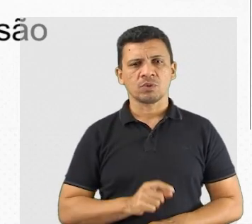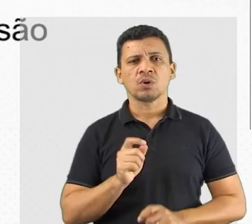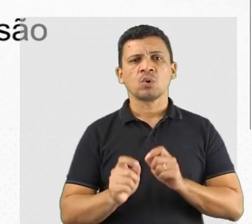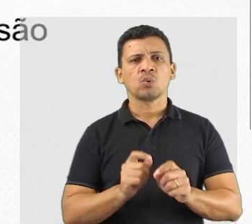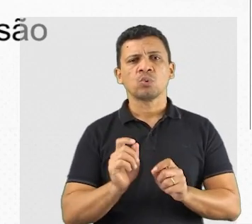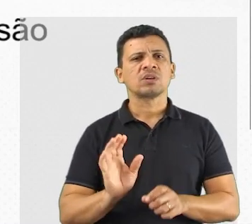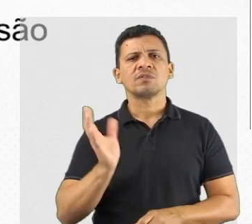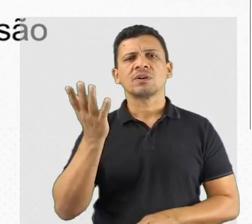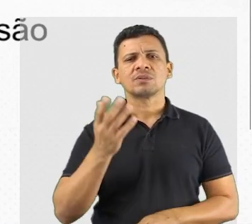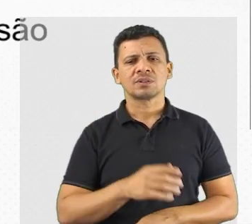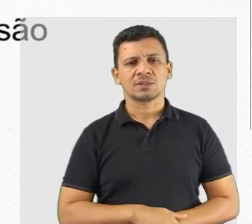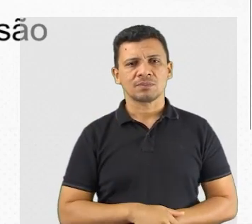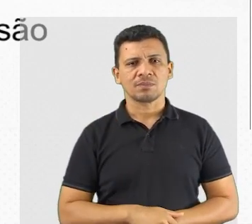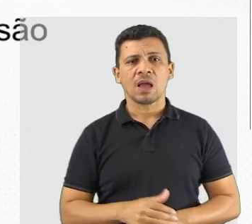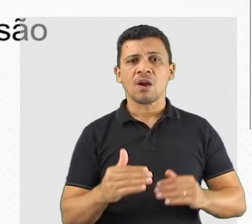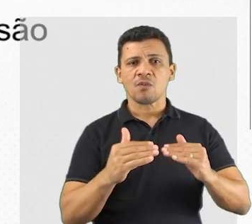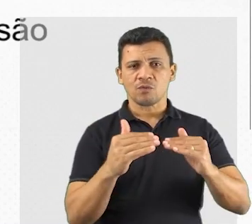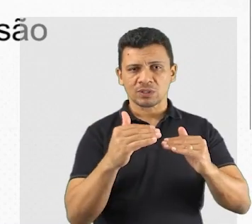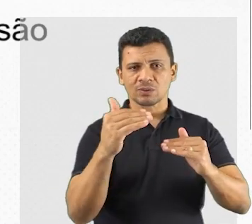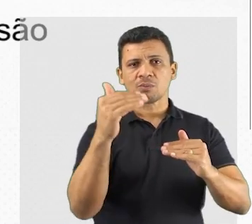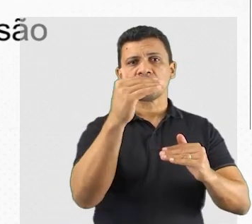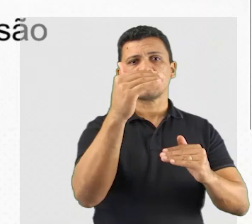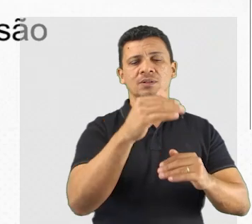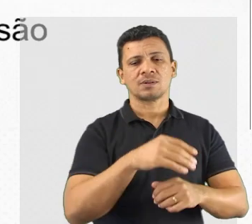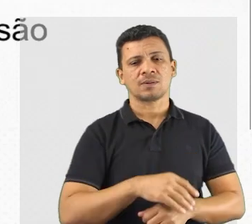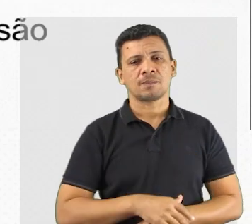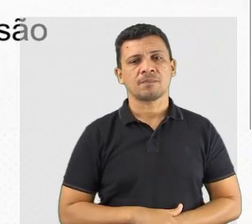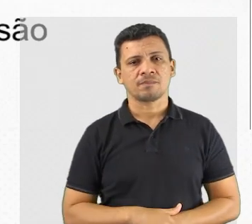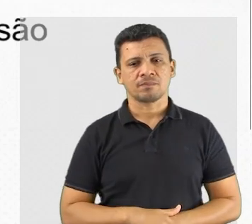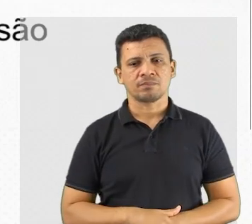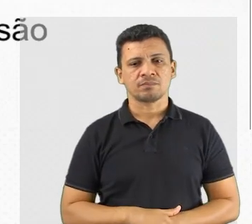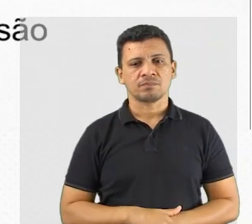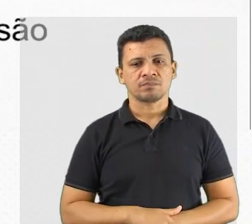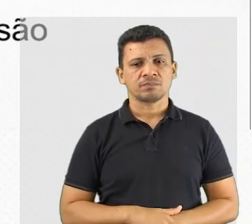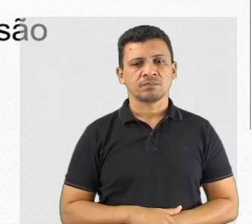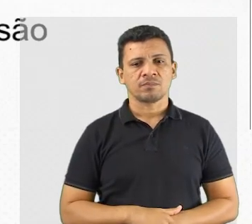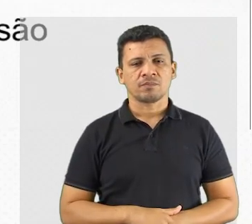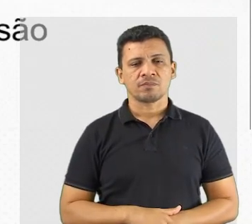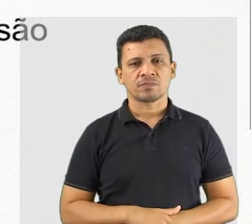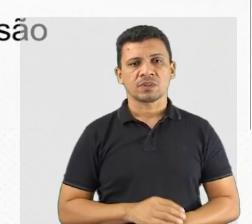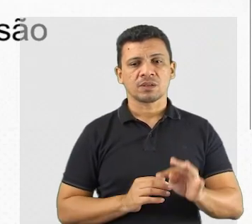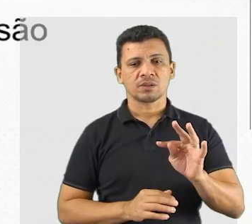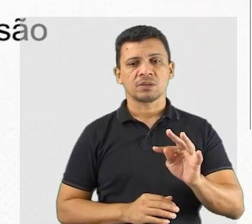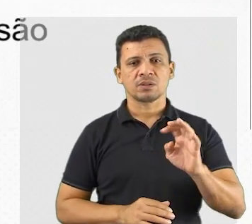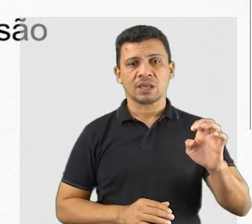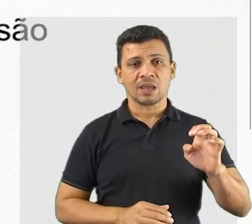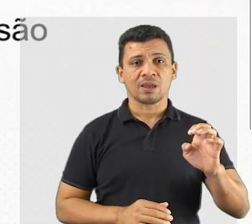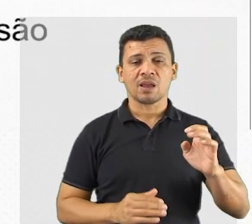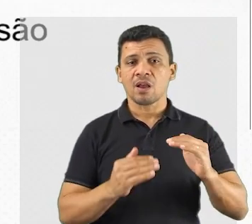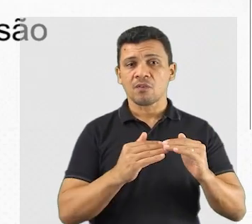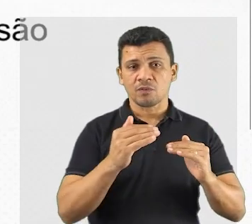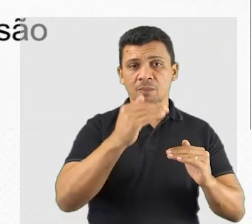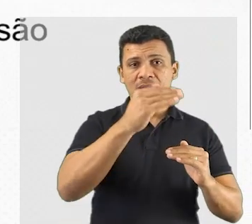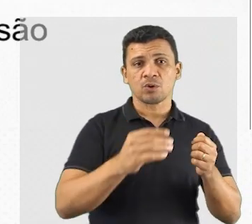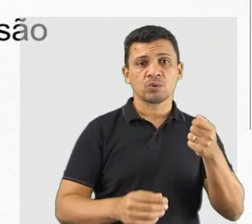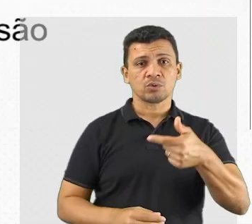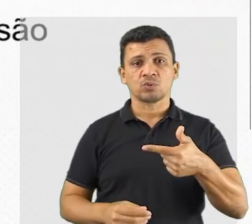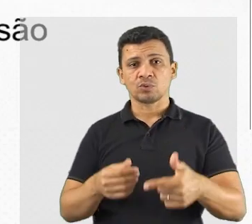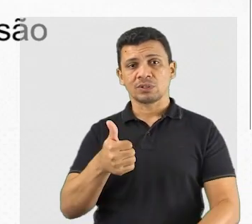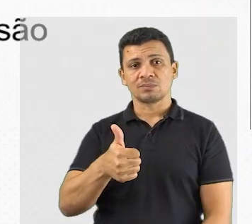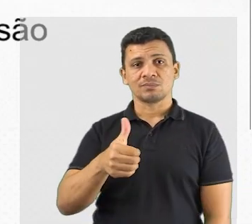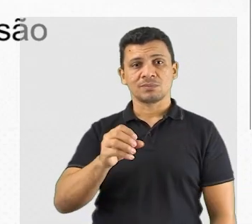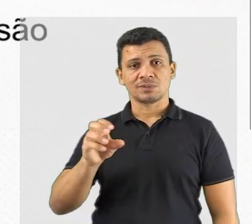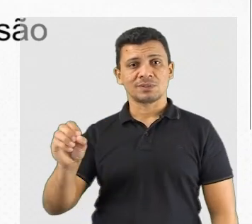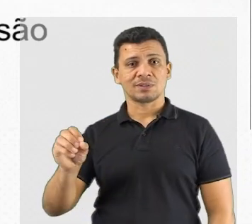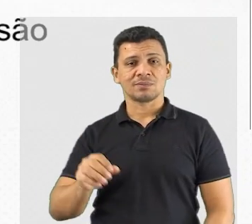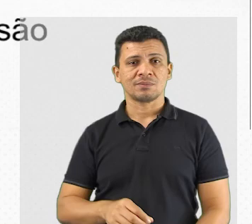não volátil? Um aumento. Galera, vai aumentar, ó, vai aumentar a temperatura de ebulição, vai ficar maior que 100.